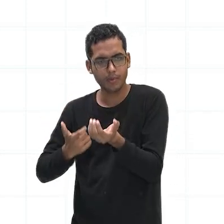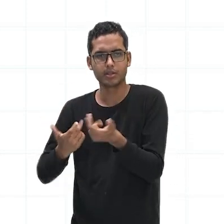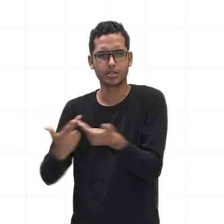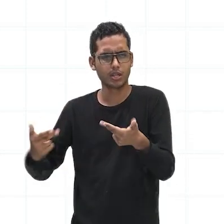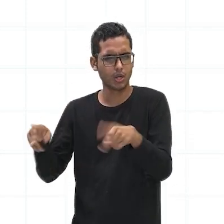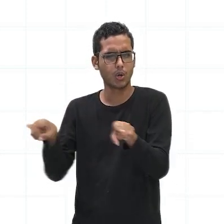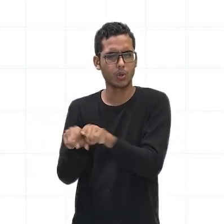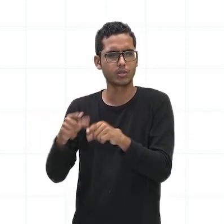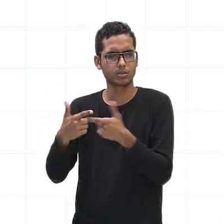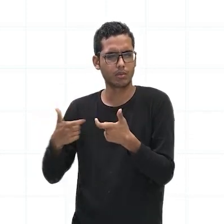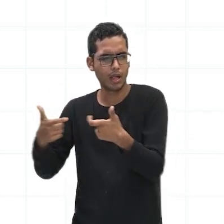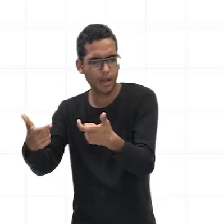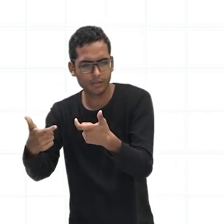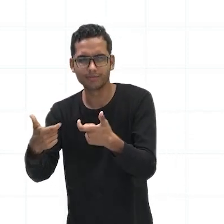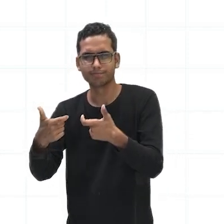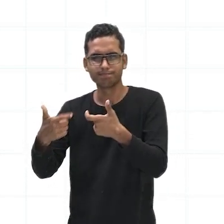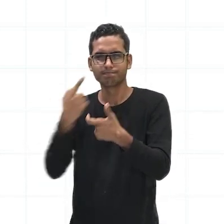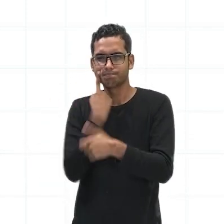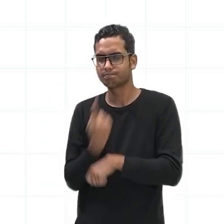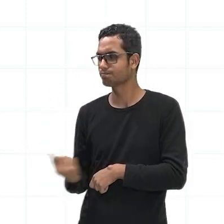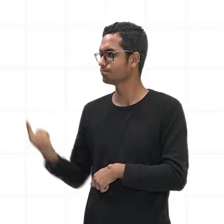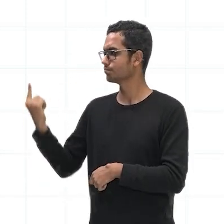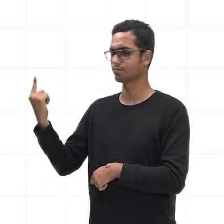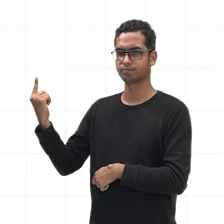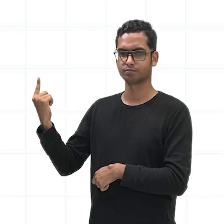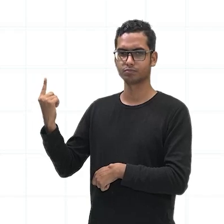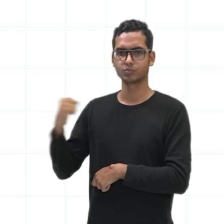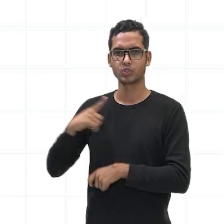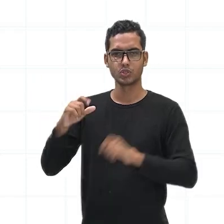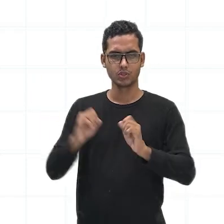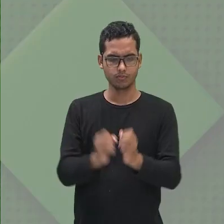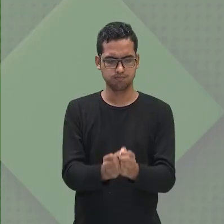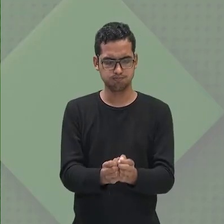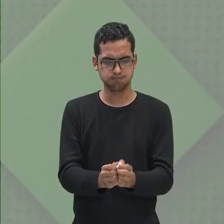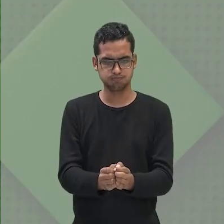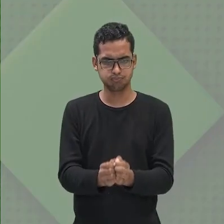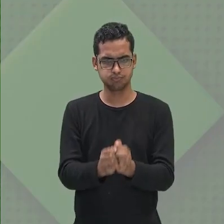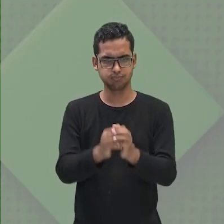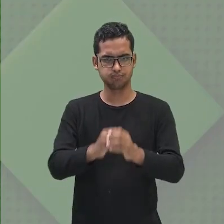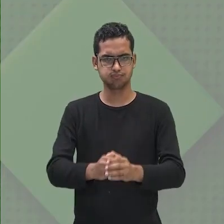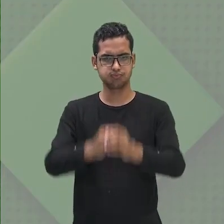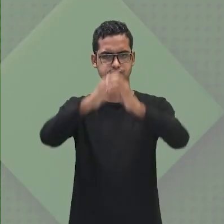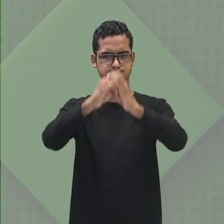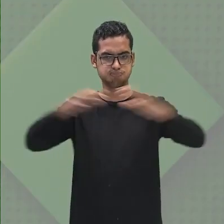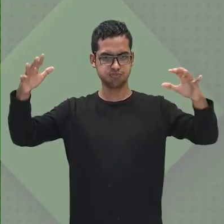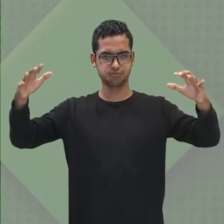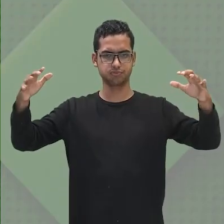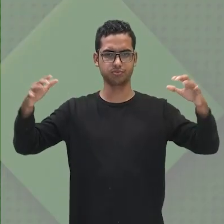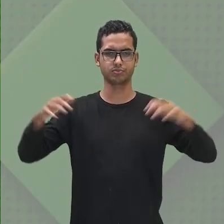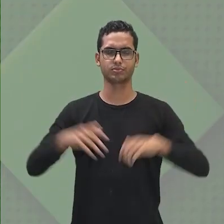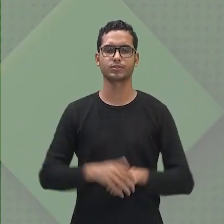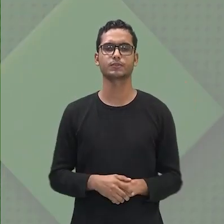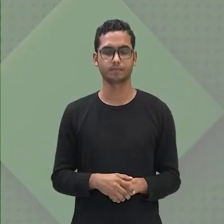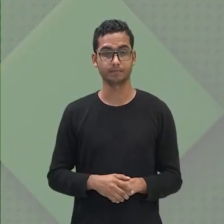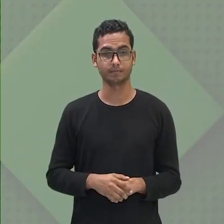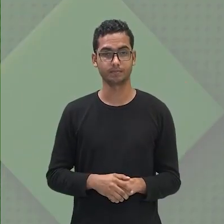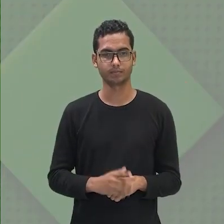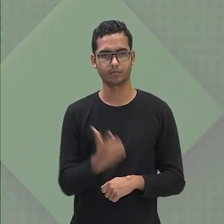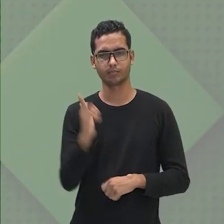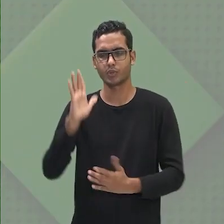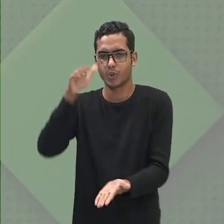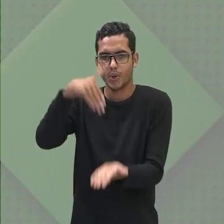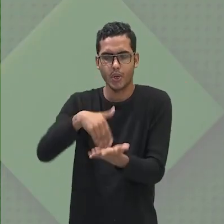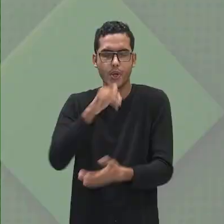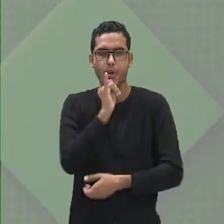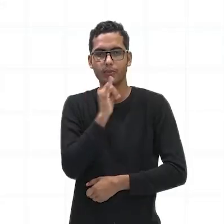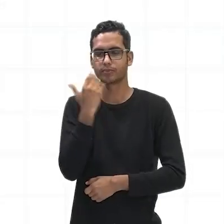pode observar aí a explosão, né, de uma bomba atômica. E aí, na sequência, a gente visualiza aí um último exemplo, né, de energia,